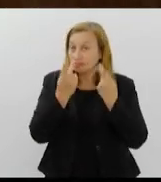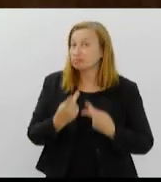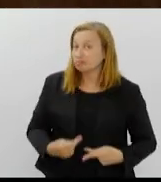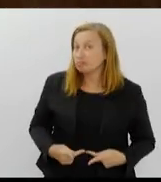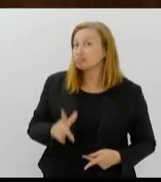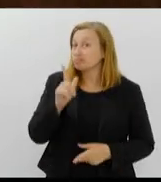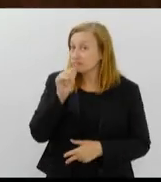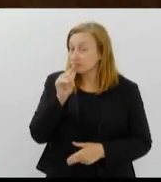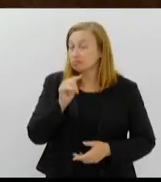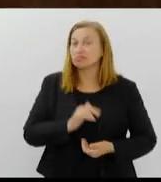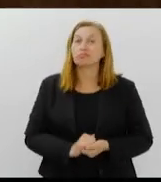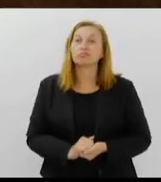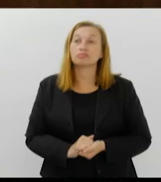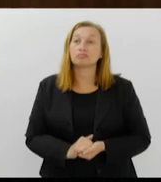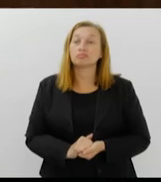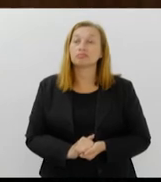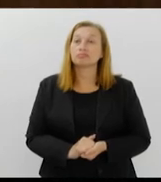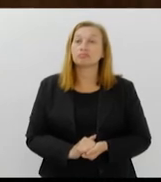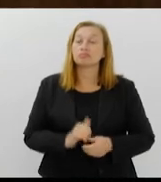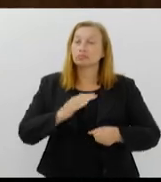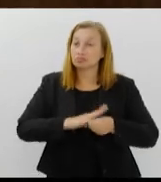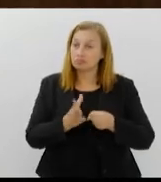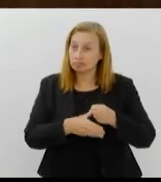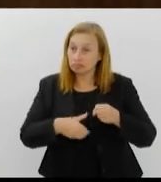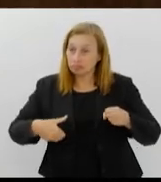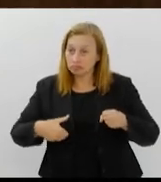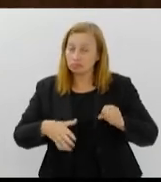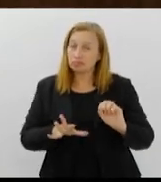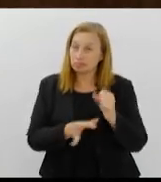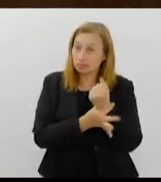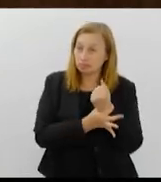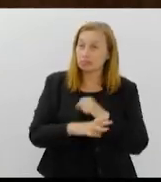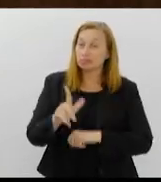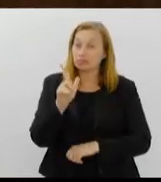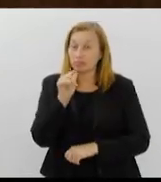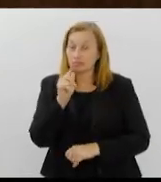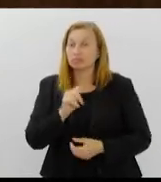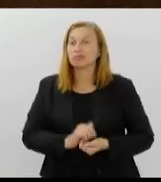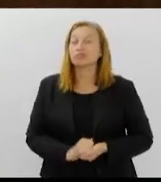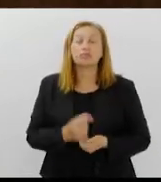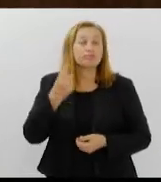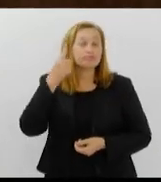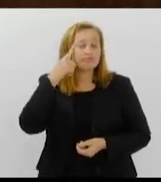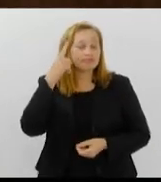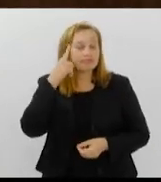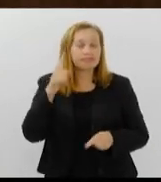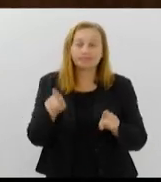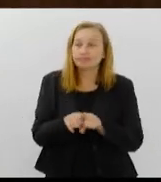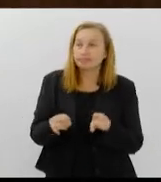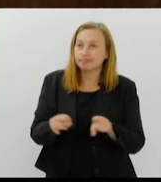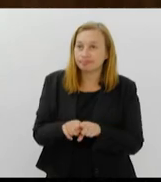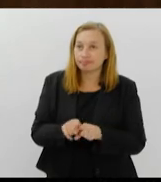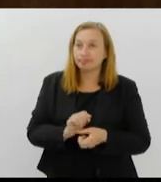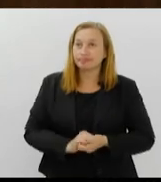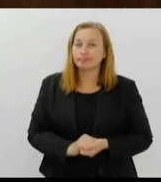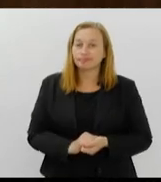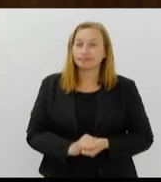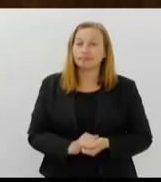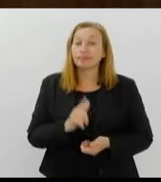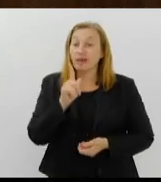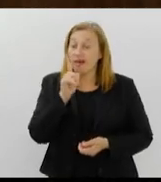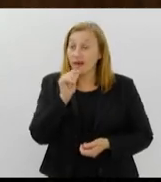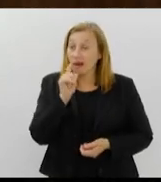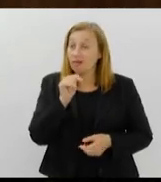à água, ao saneamento e à segurança hídrica, pensando também que